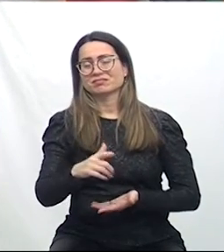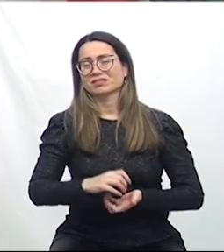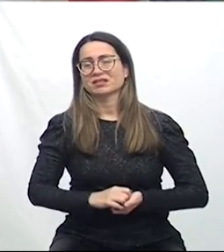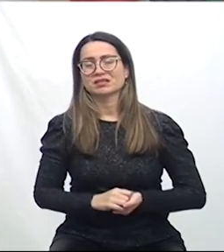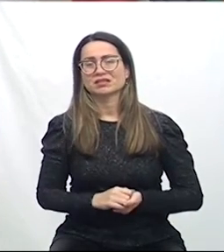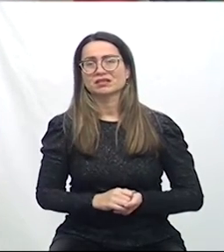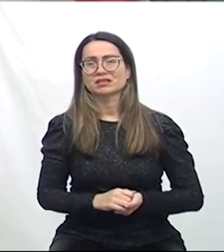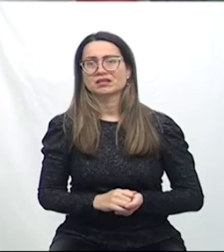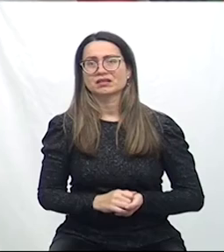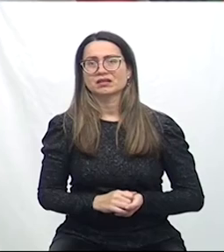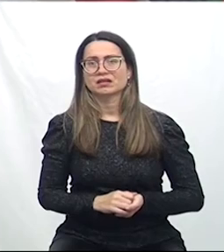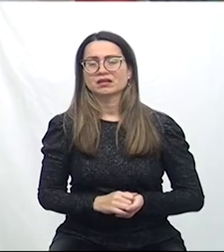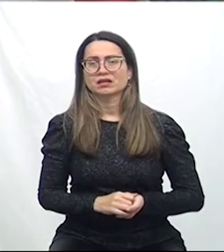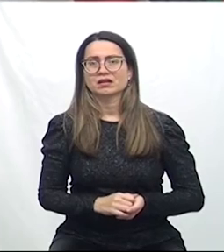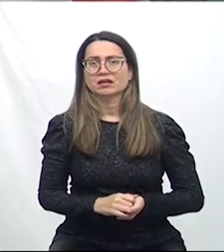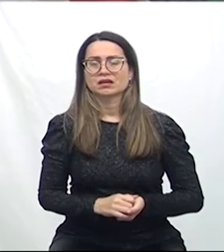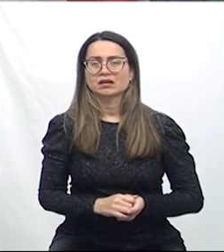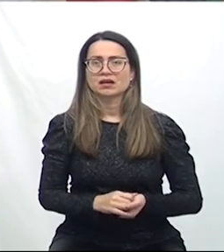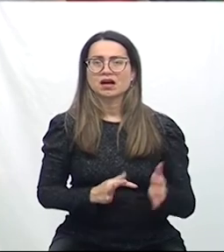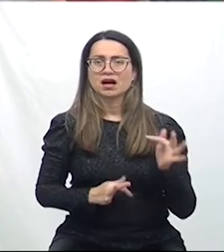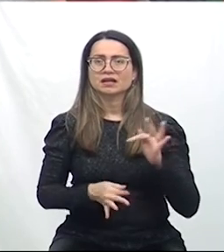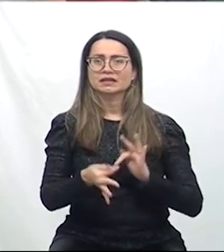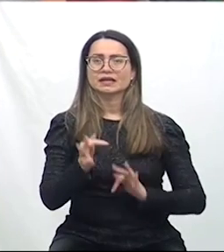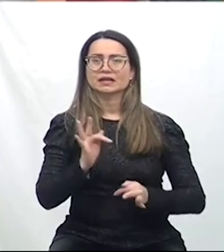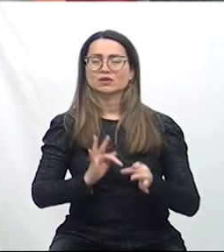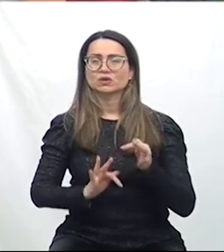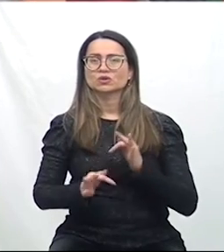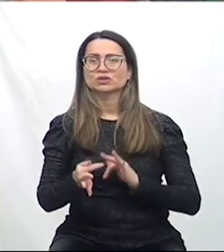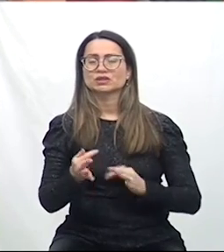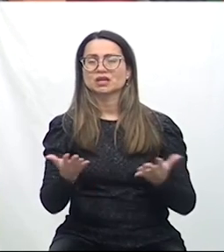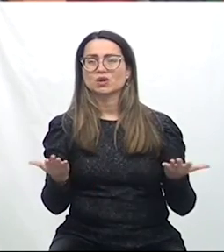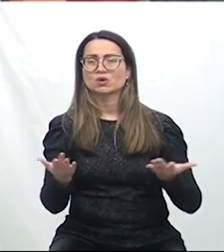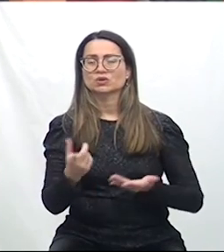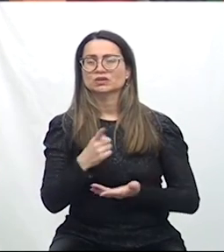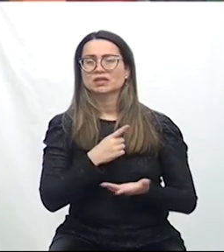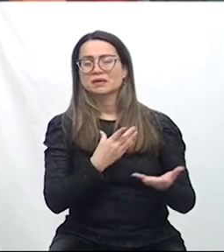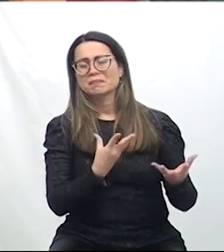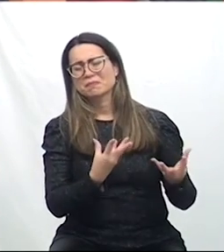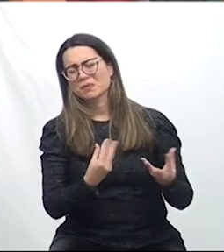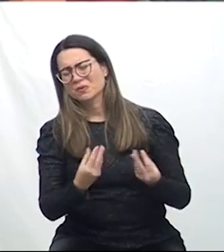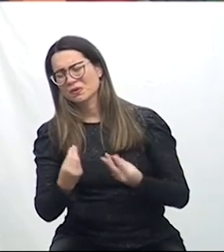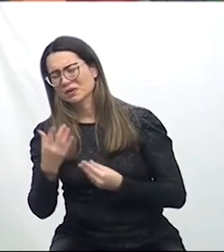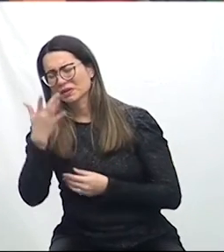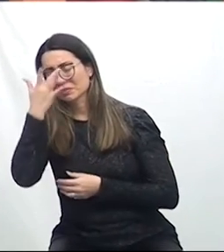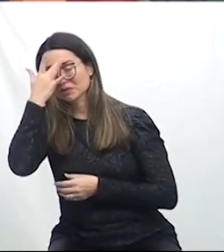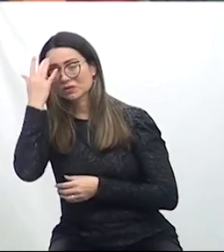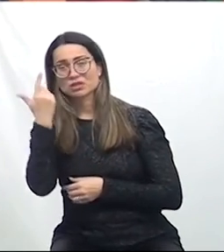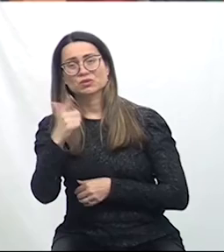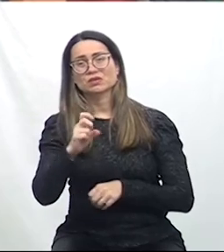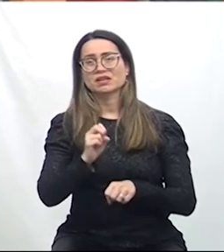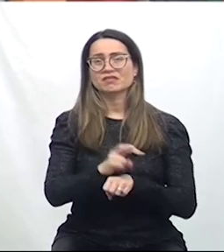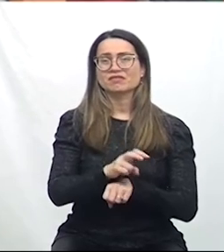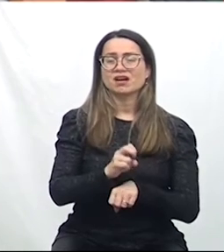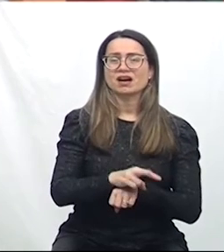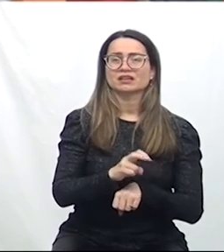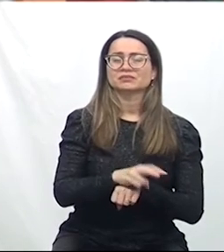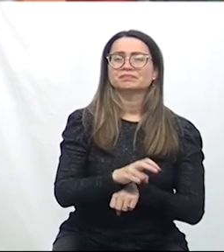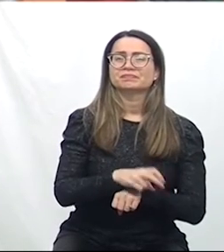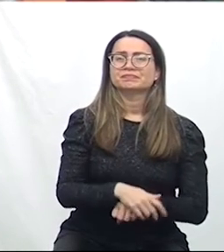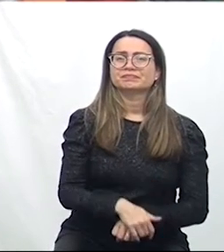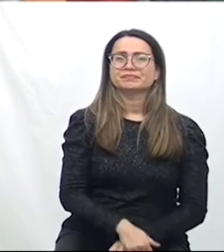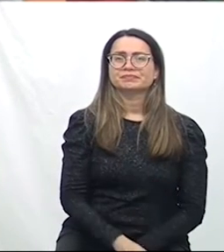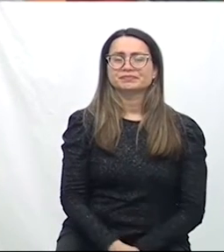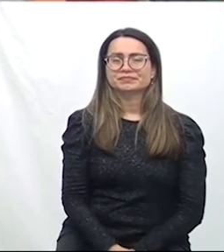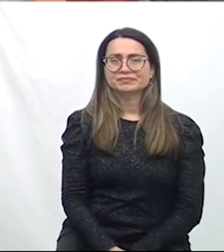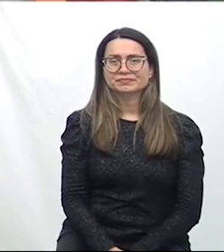margem da sociedade um montão de gente que não tem mais vaga no mercado de trabalho, que não tem vez.